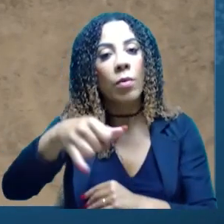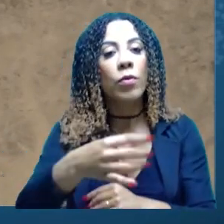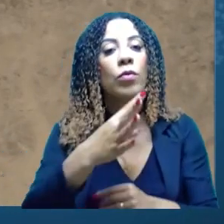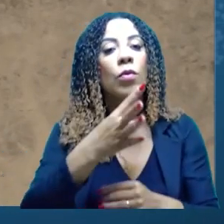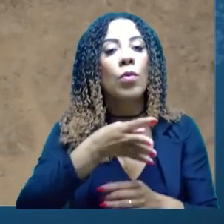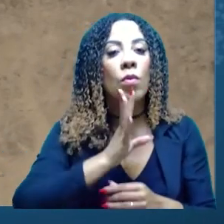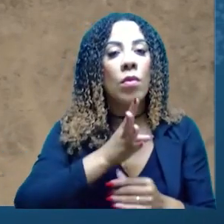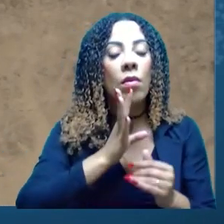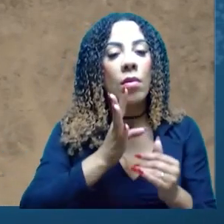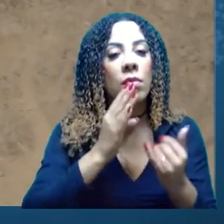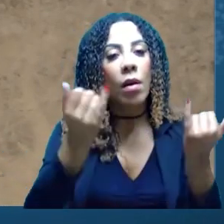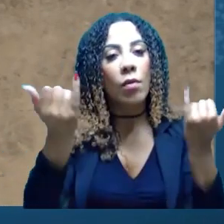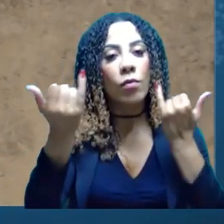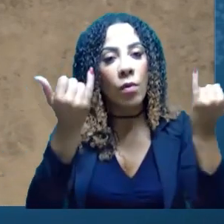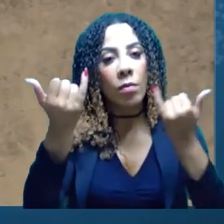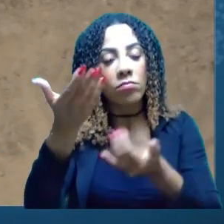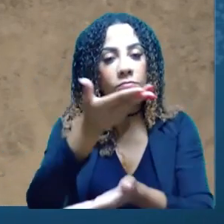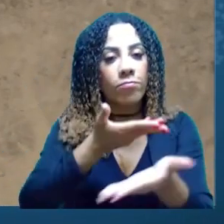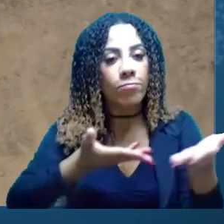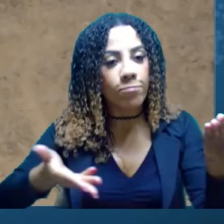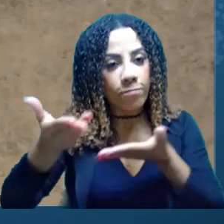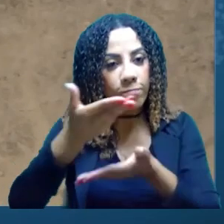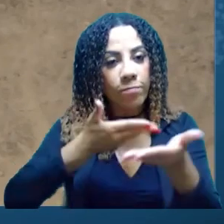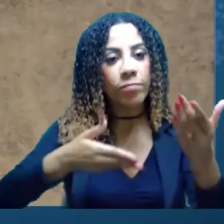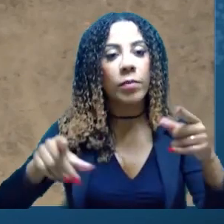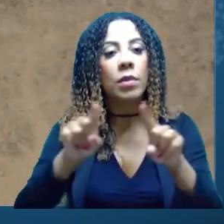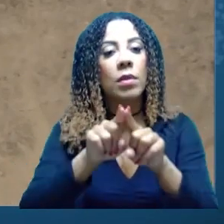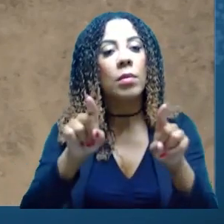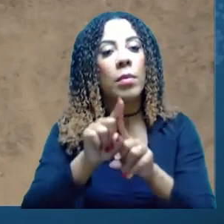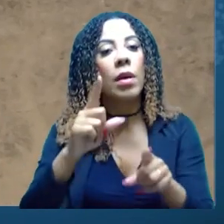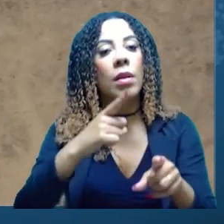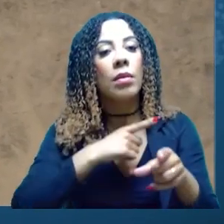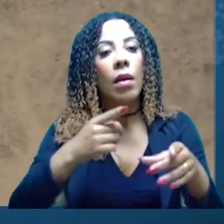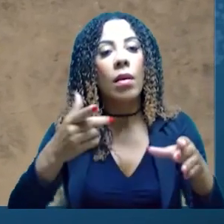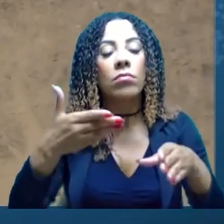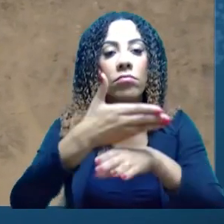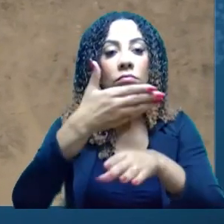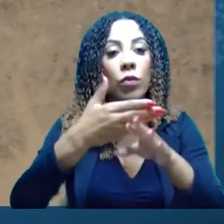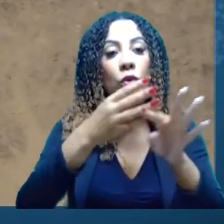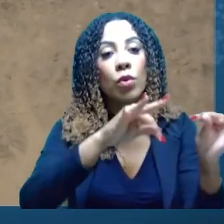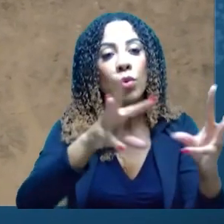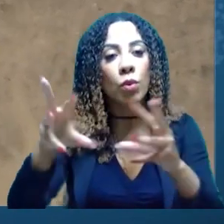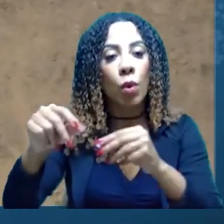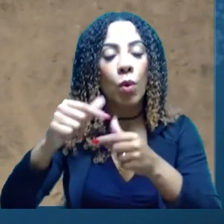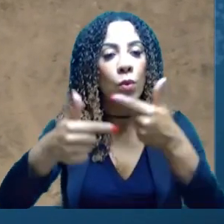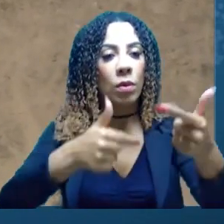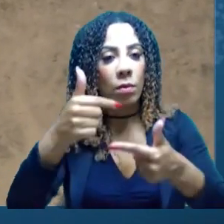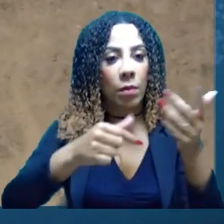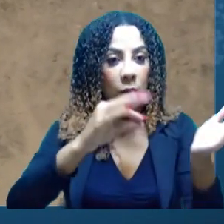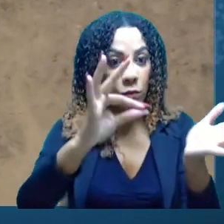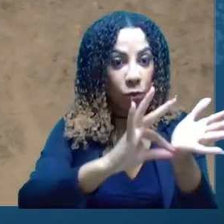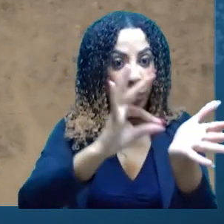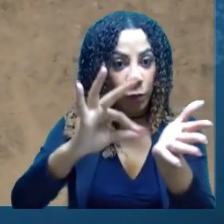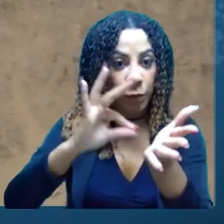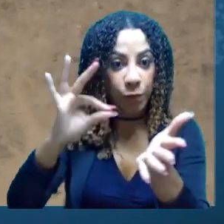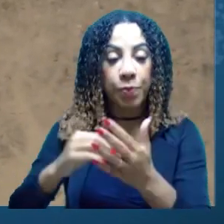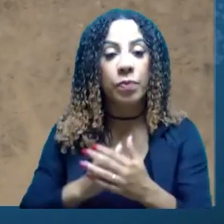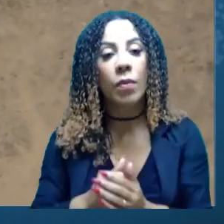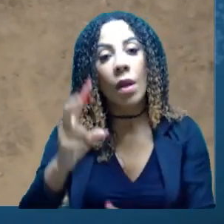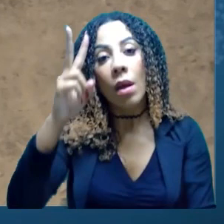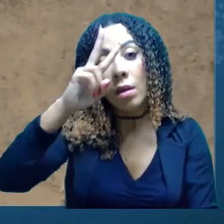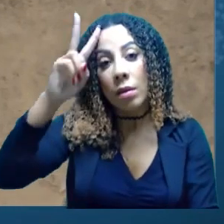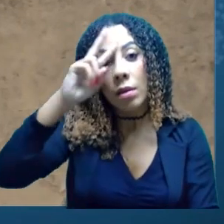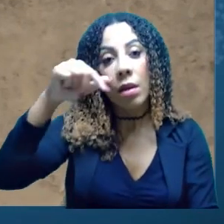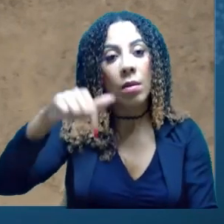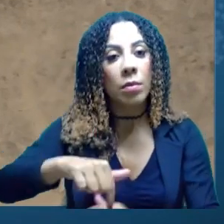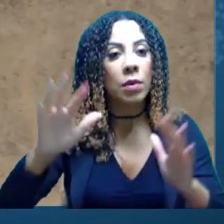informações e tenham também acesso a todos os trabalhos inscritos. Lembramos que o nosso evento está acontecendo